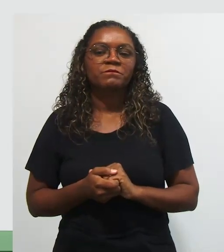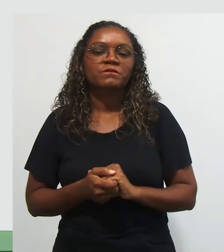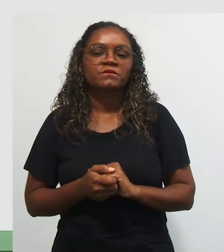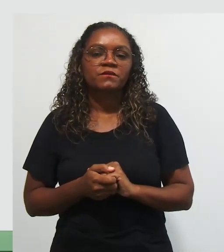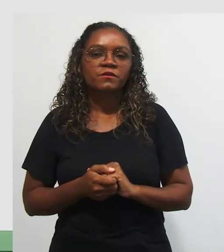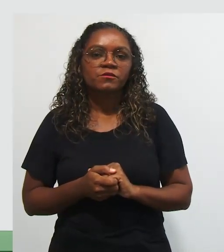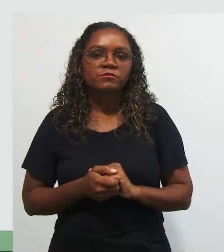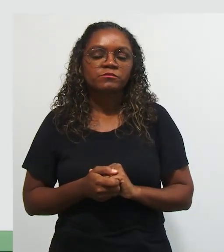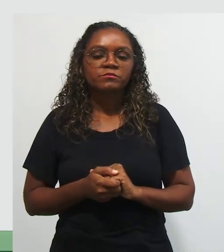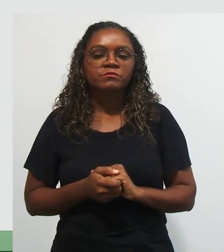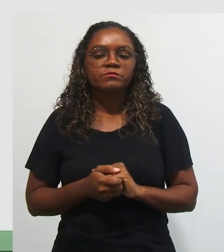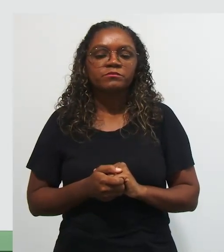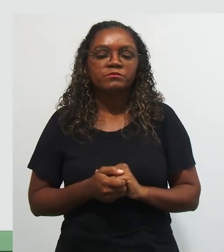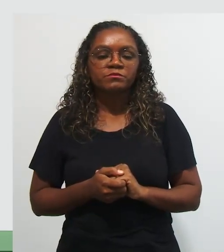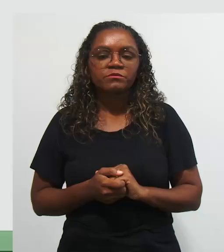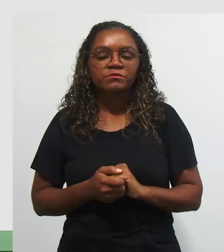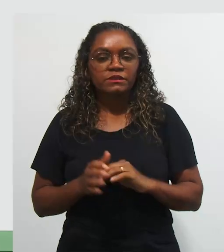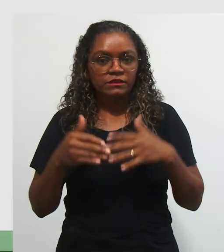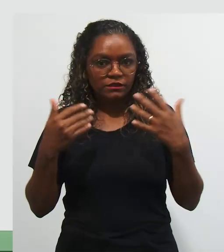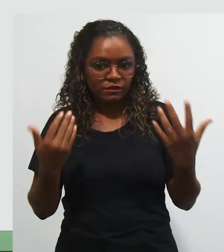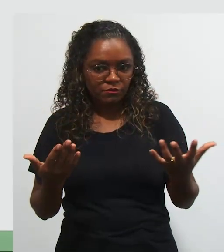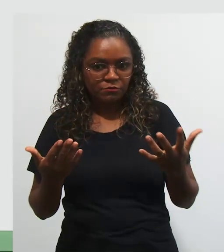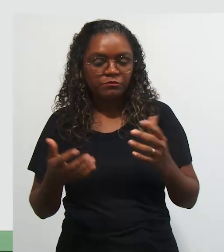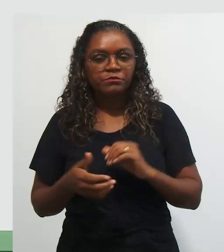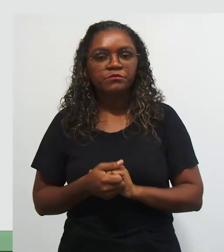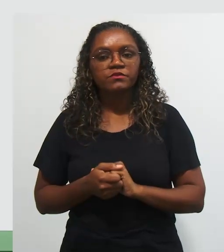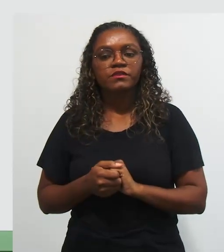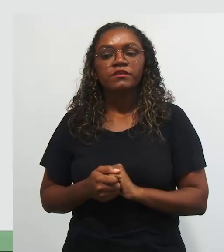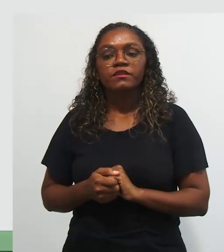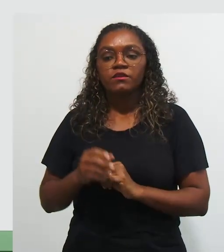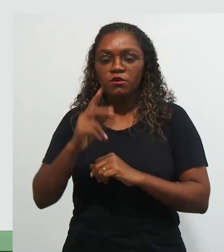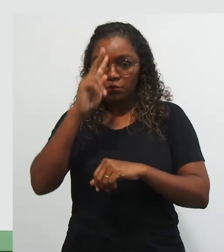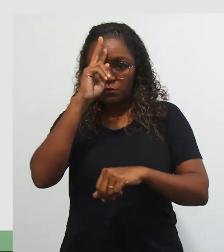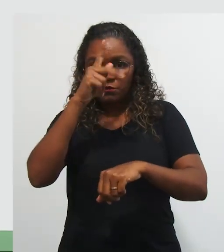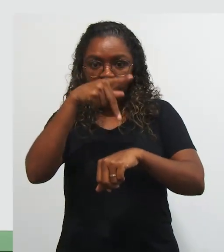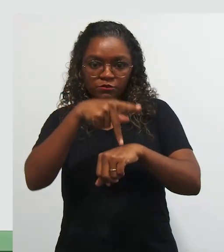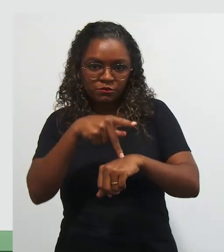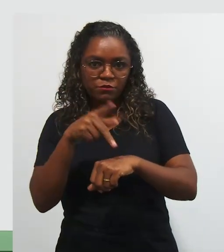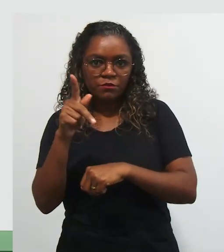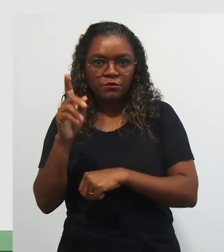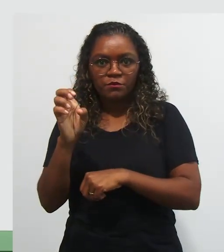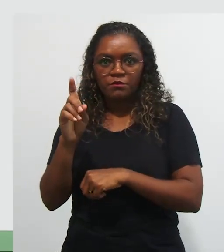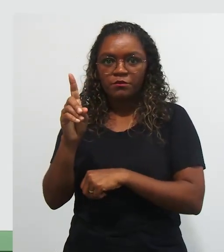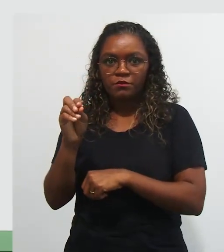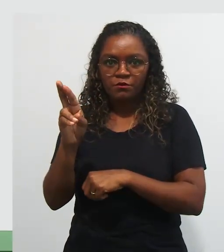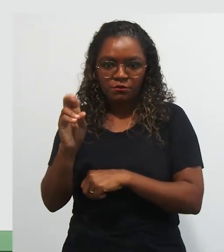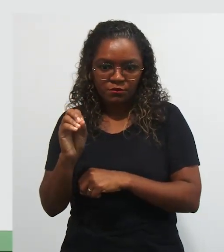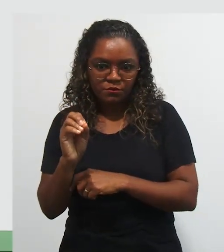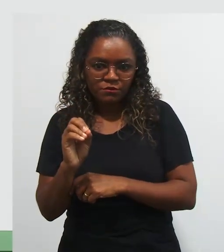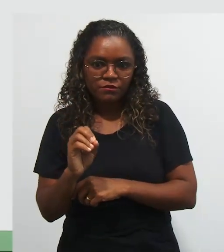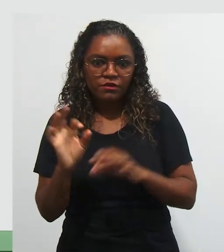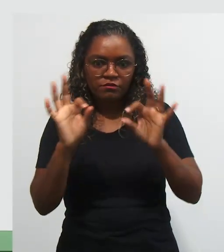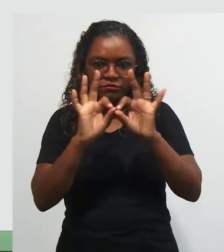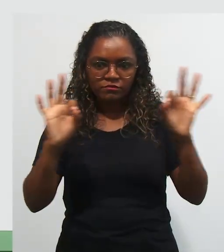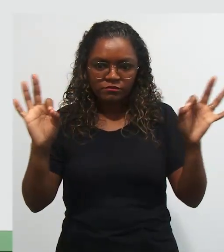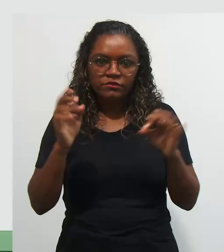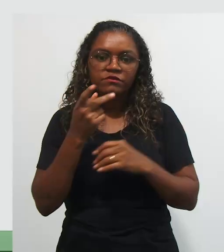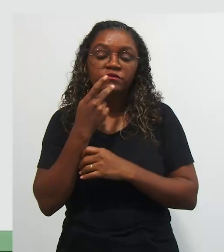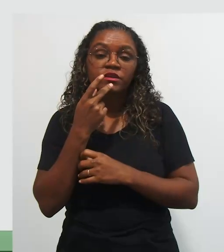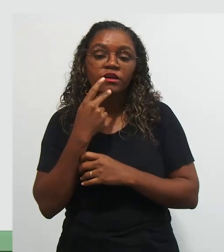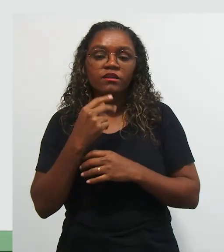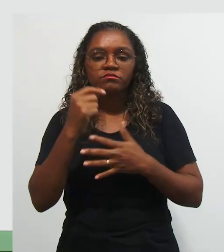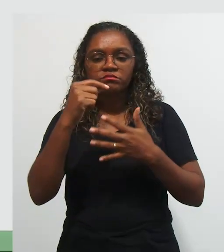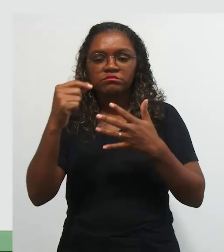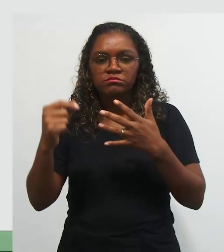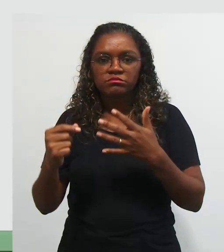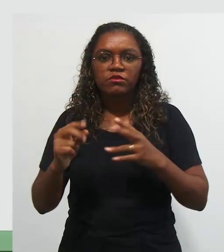friends forever. O Pedro Demo vai trazer essa cíclica aqui de como pode ser um processo